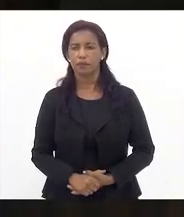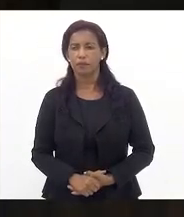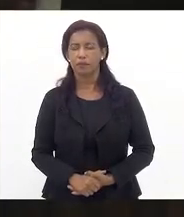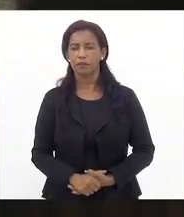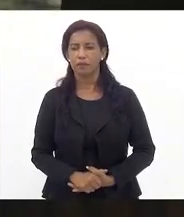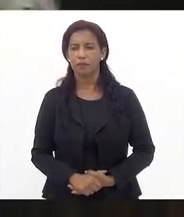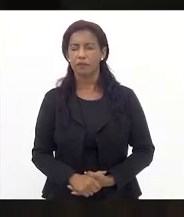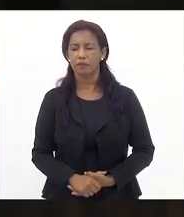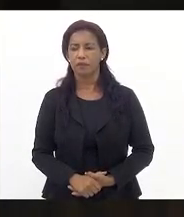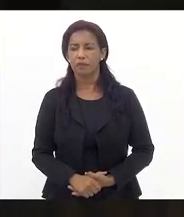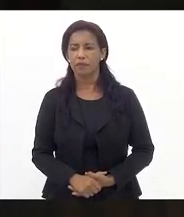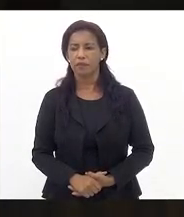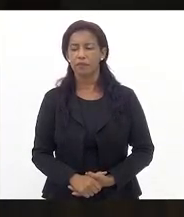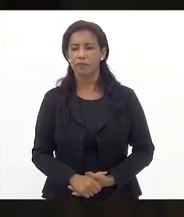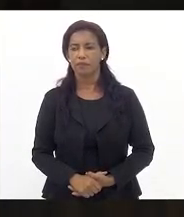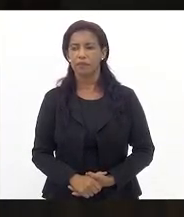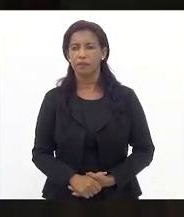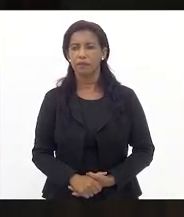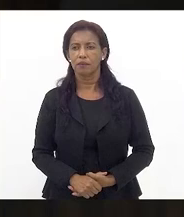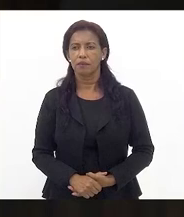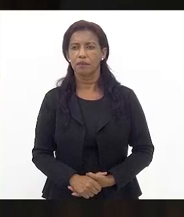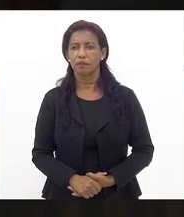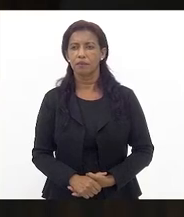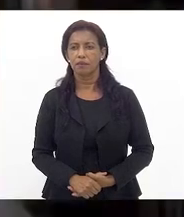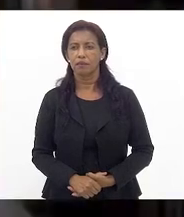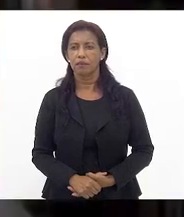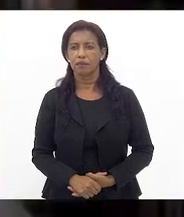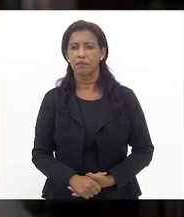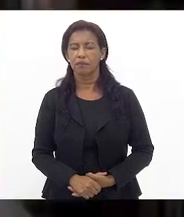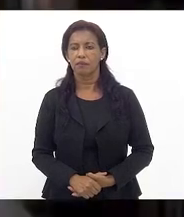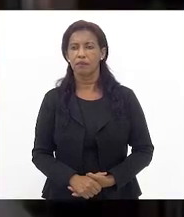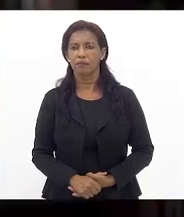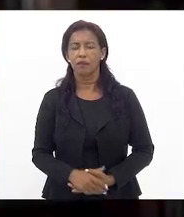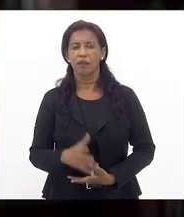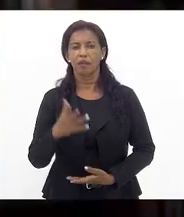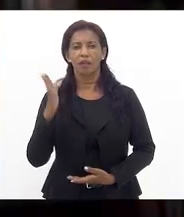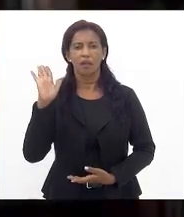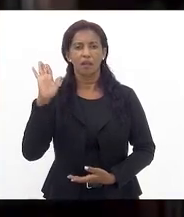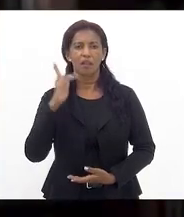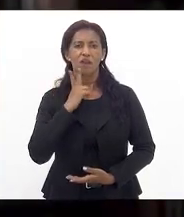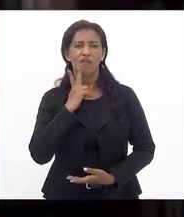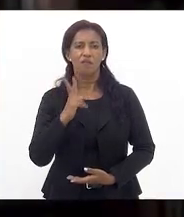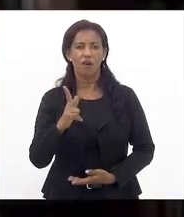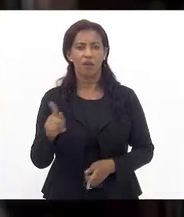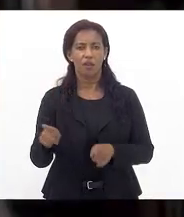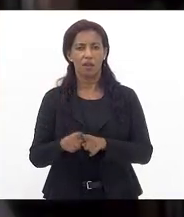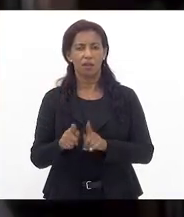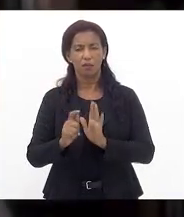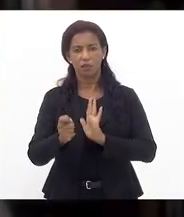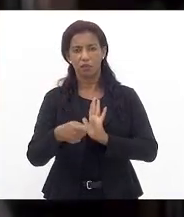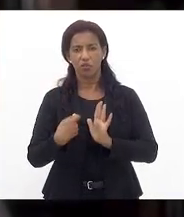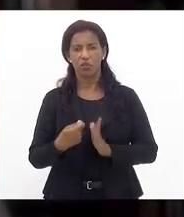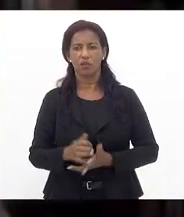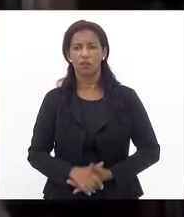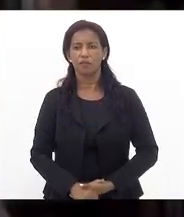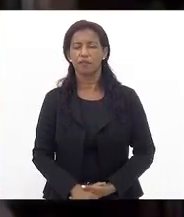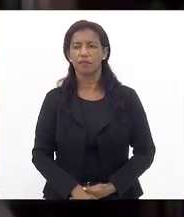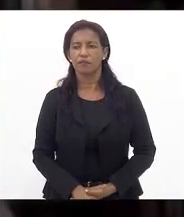Pois não, deputado Eliomar. Eu queria me inscrever para falar, Tia Ju. Eu queria me inscrever para